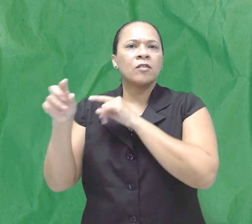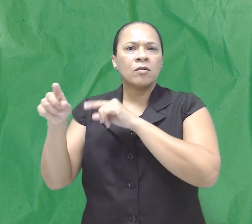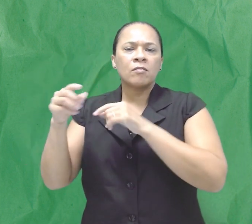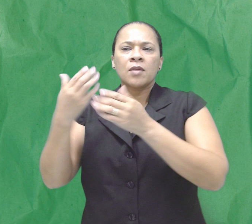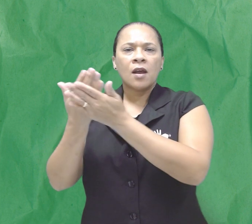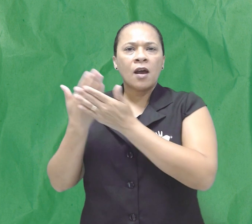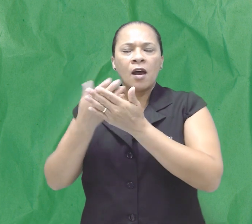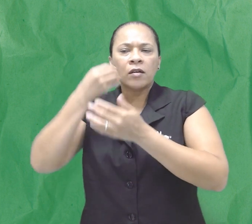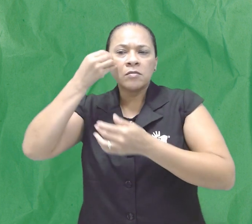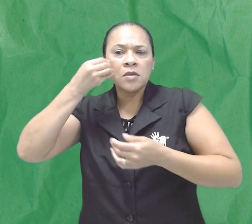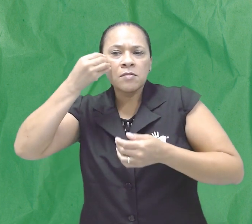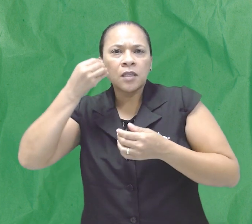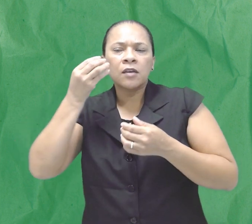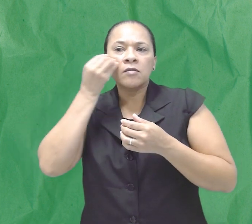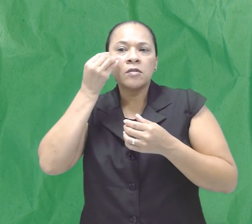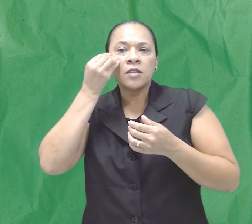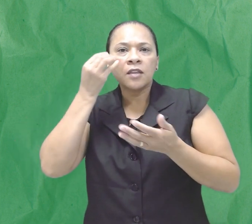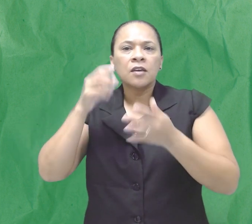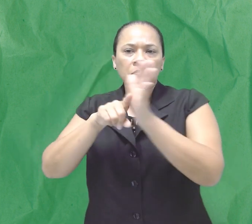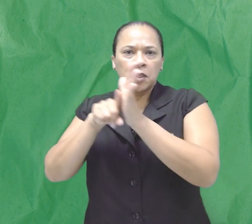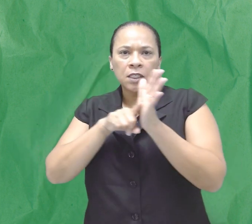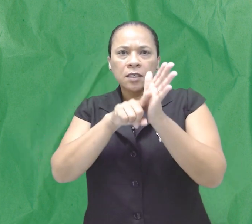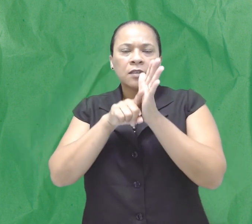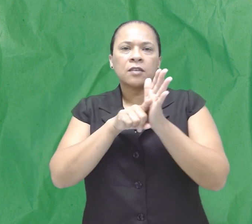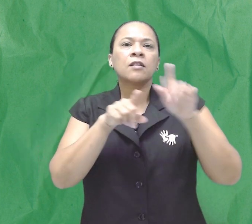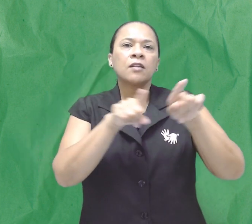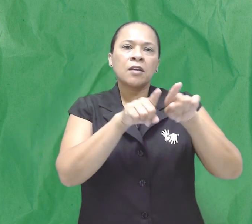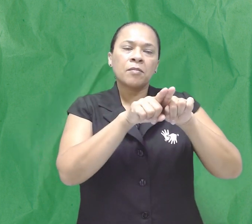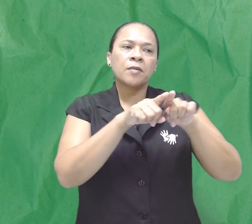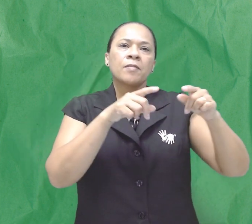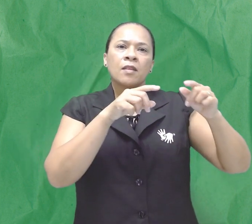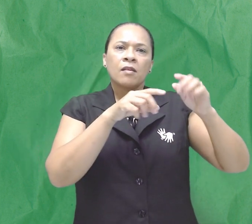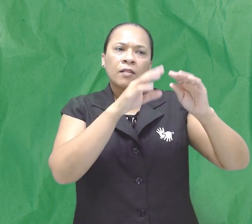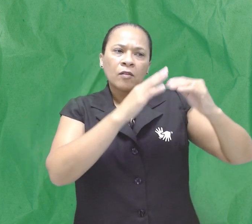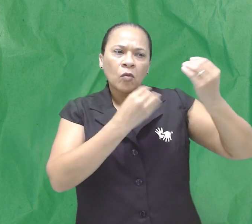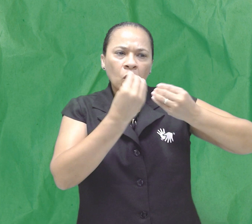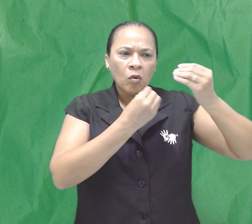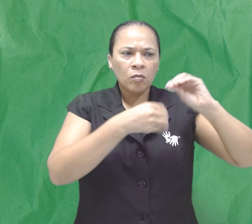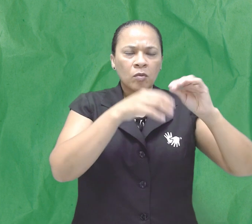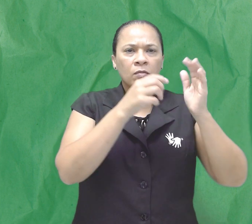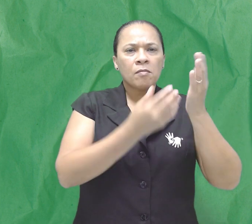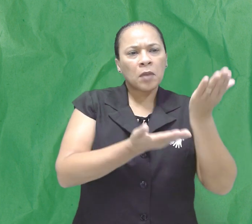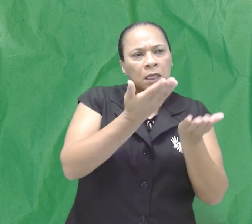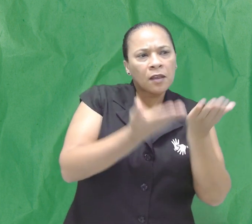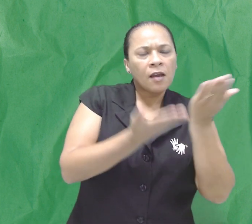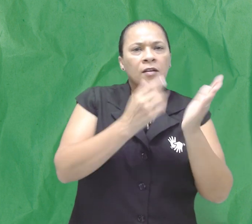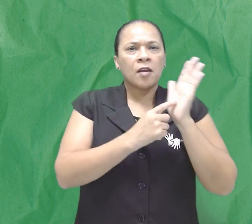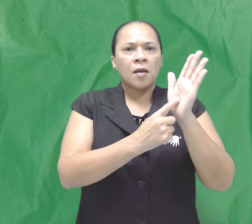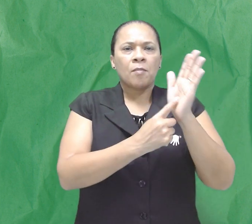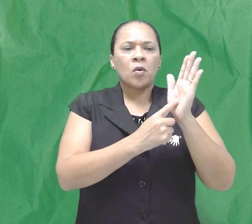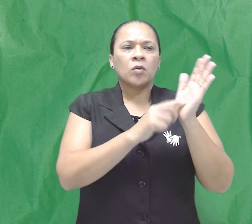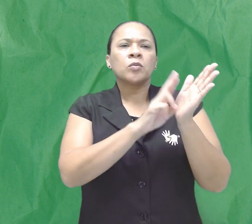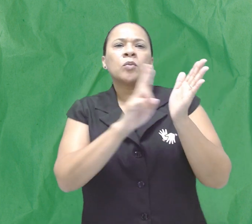aulas experimentais, ensaios de pesquisa, técnicas laboratoriais sobre pesagem de amostras, de titulação